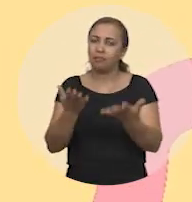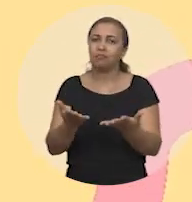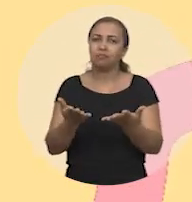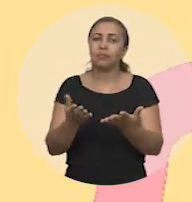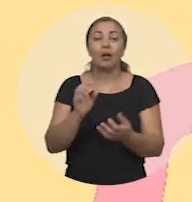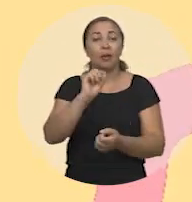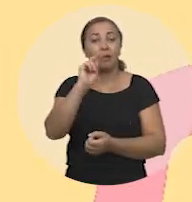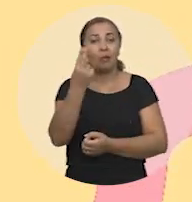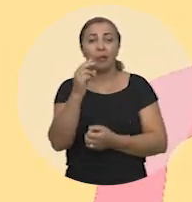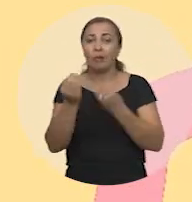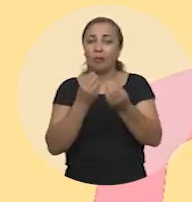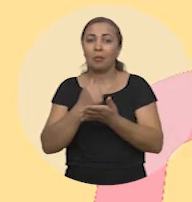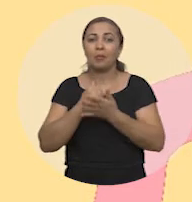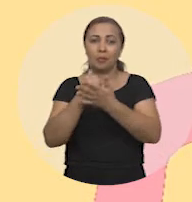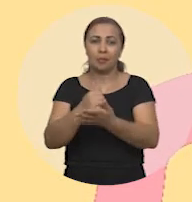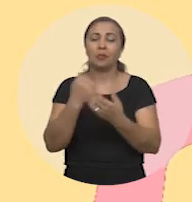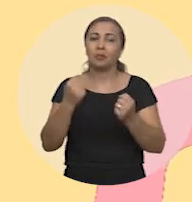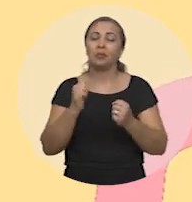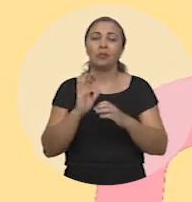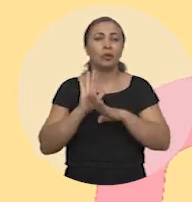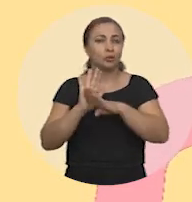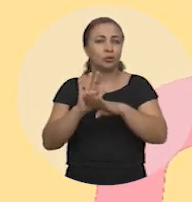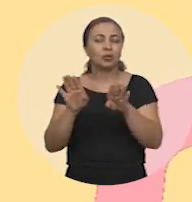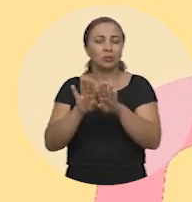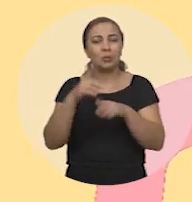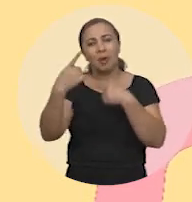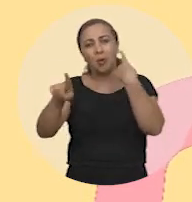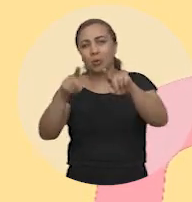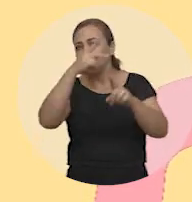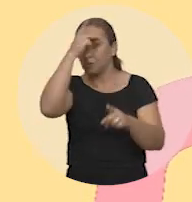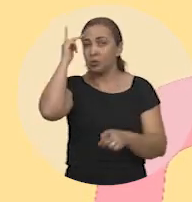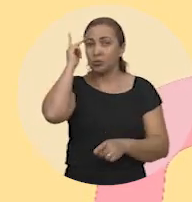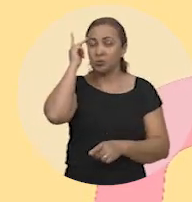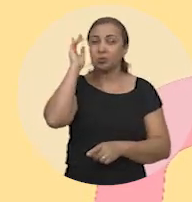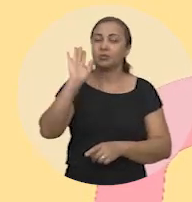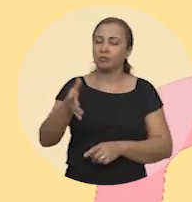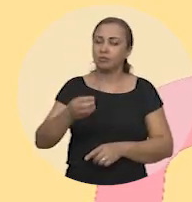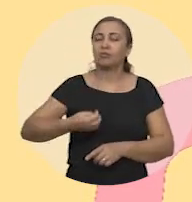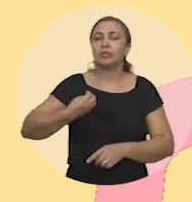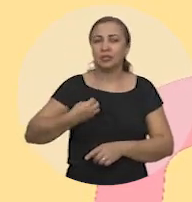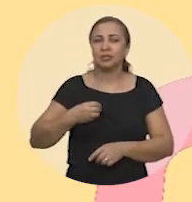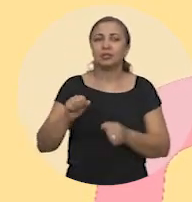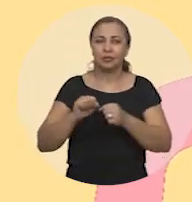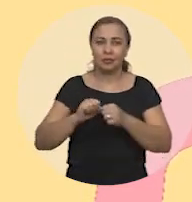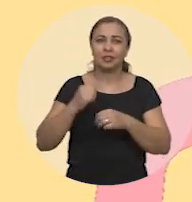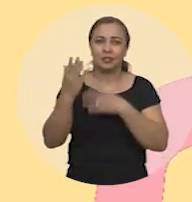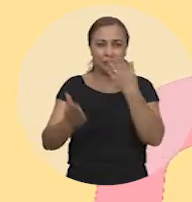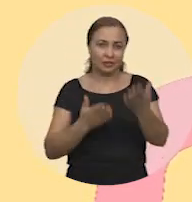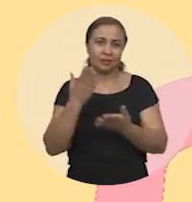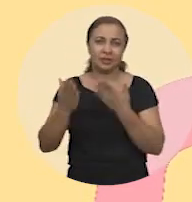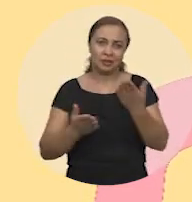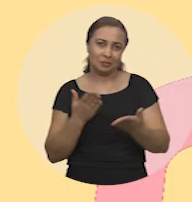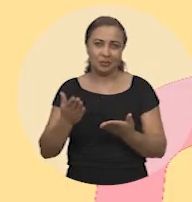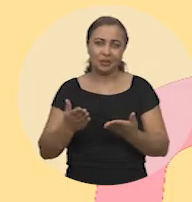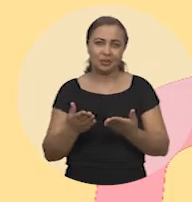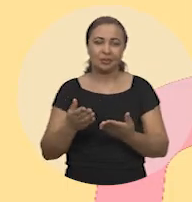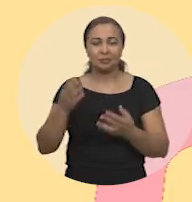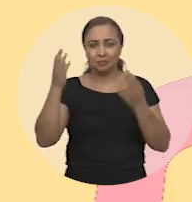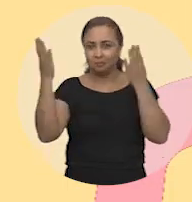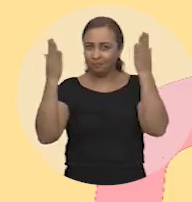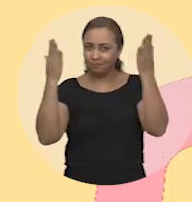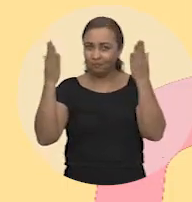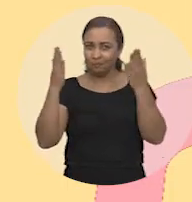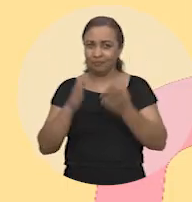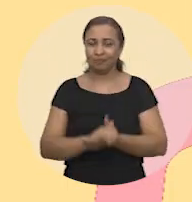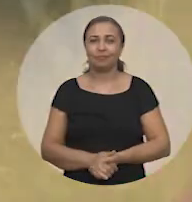que a gente tem para ofertar, ou quer seja como apoio também coadjuvante com aquelas pessoas que já estão fazendo ou irão iniciar